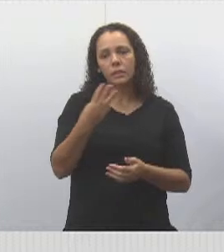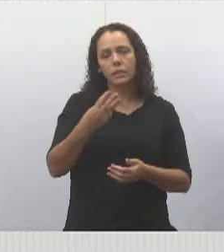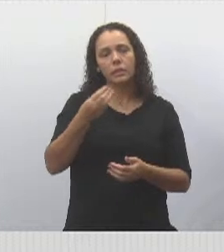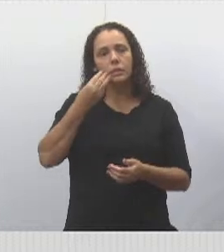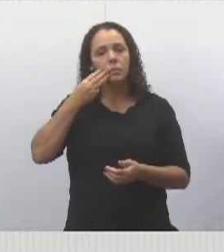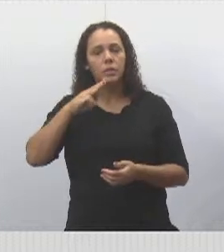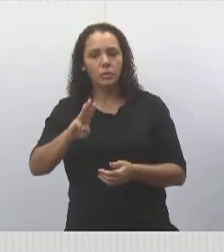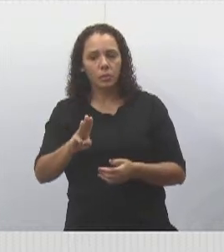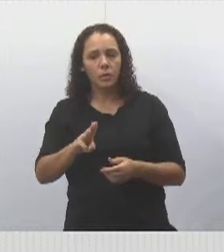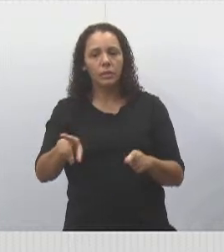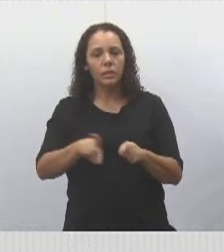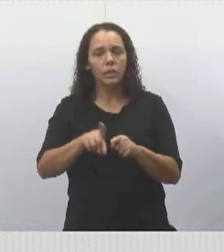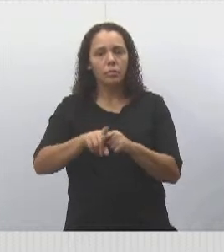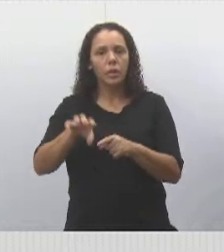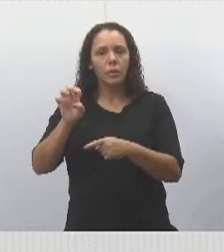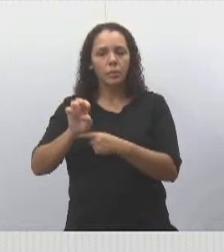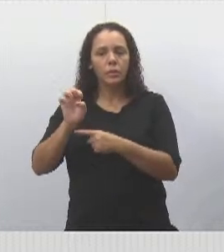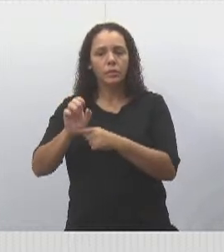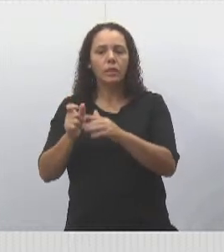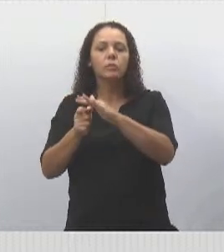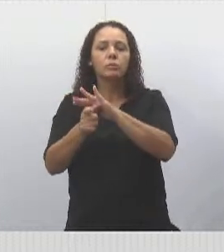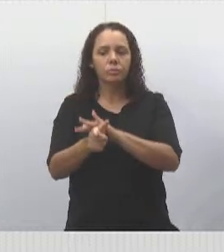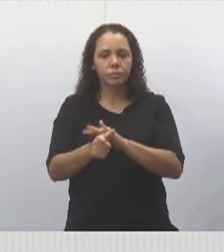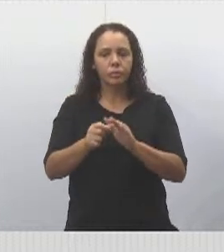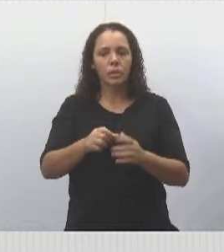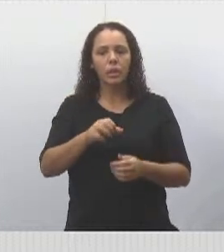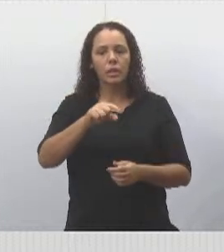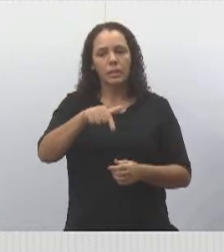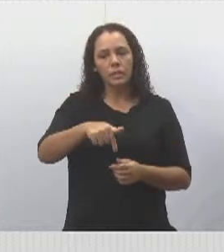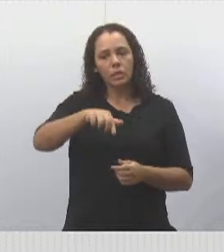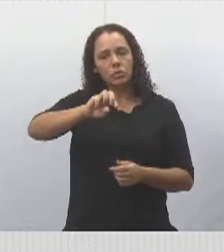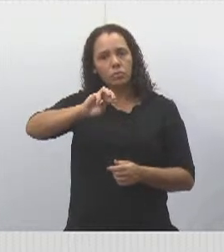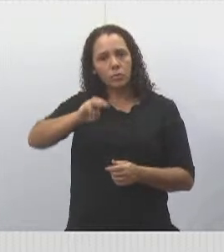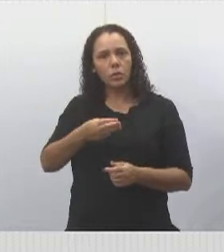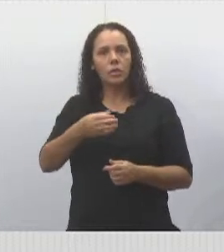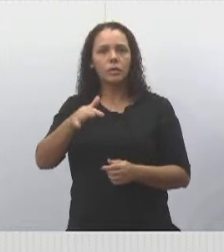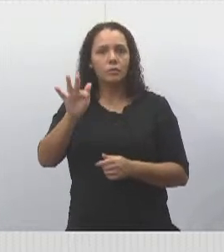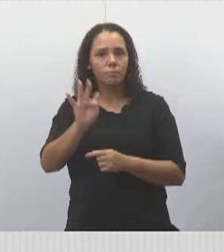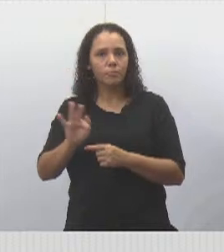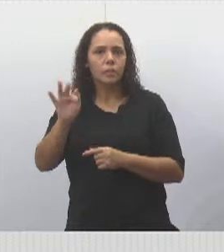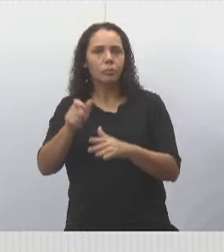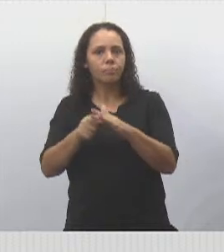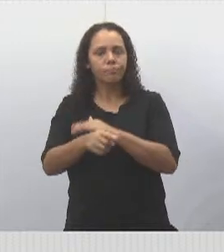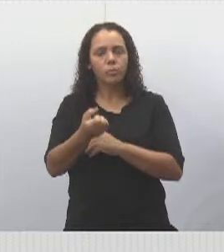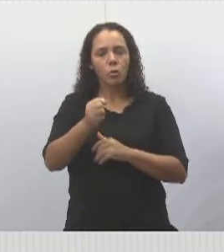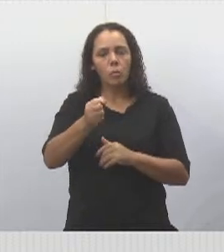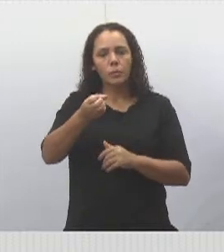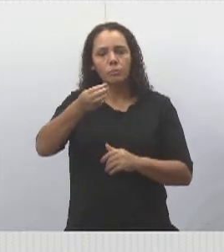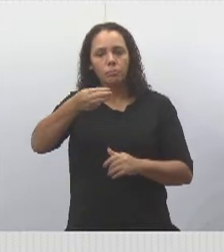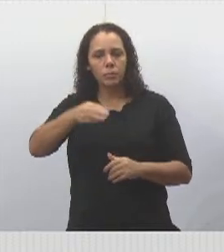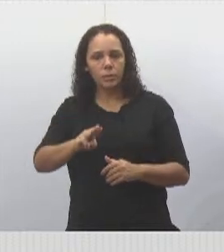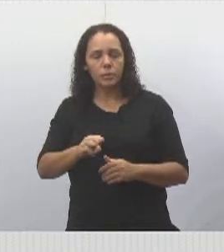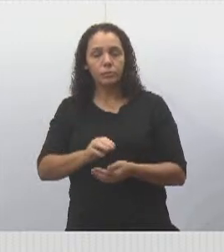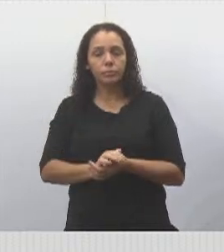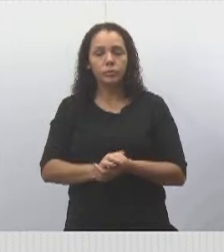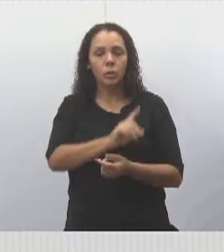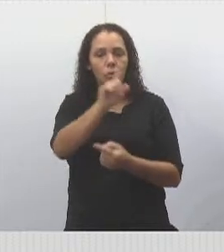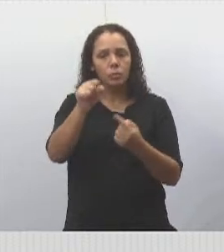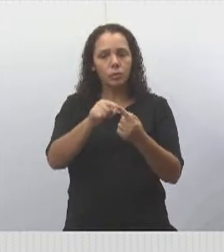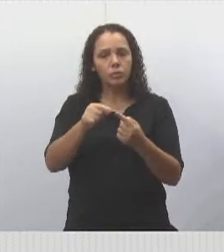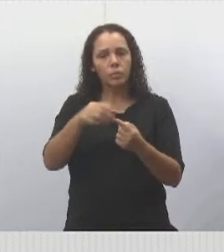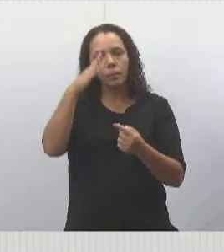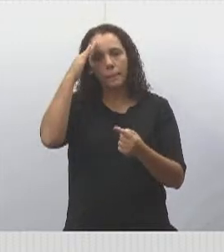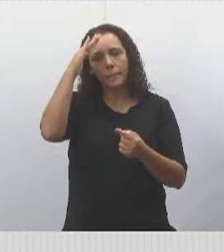recurso estadual, 7 milhões, federal de 8 milhões. Pode passar. As principais ações são ampliação